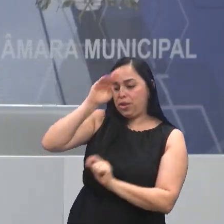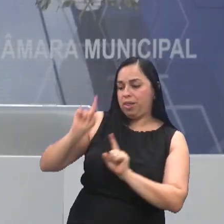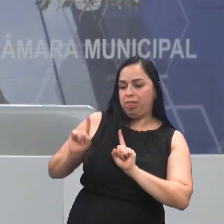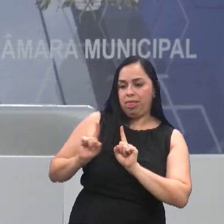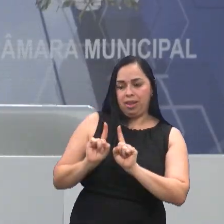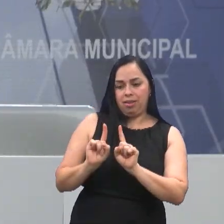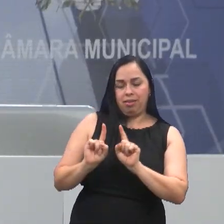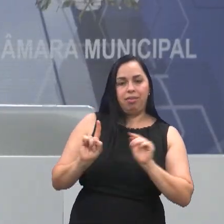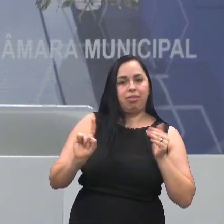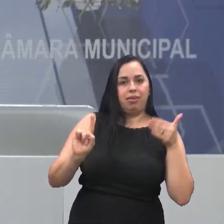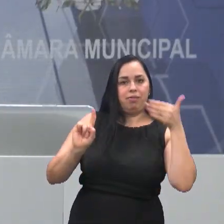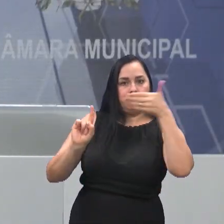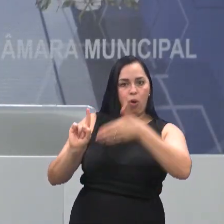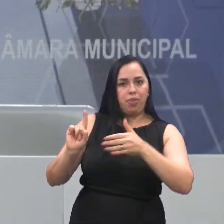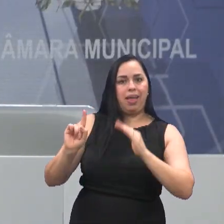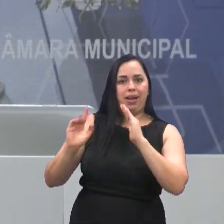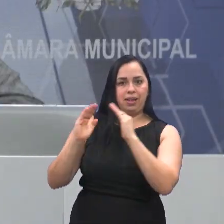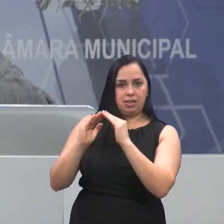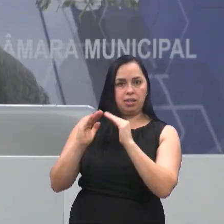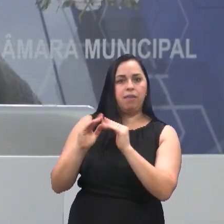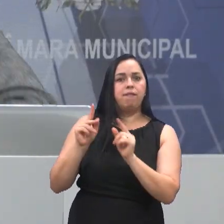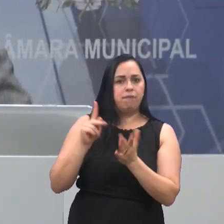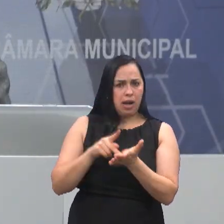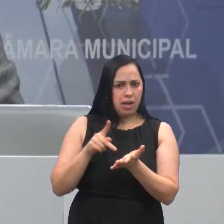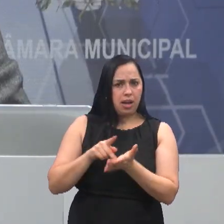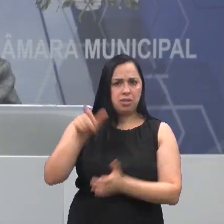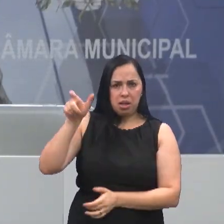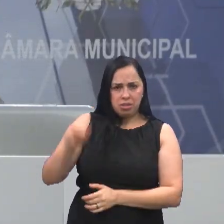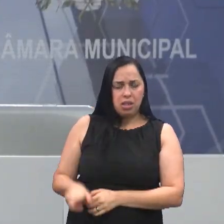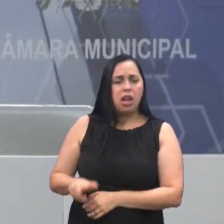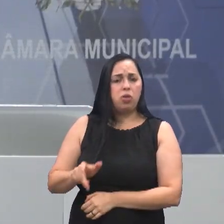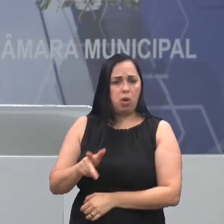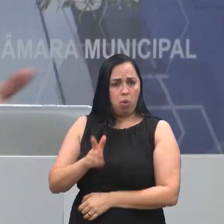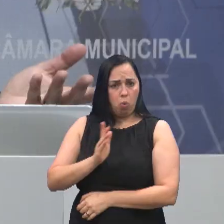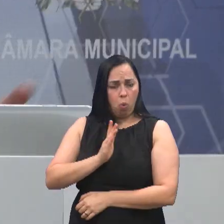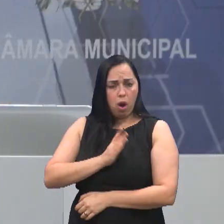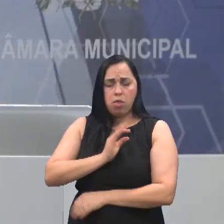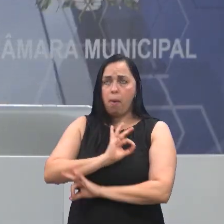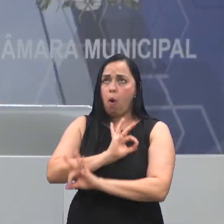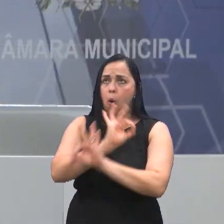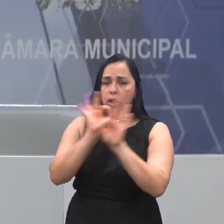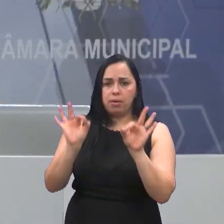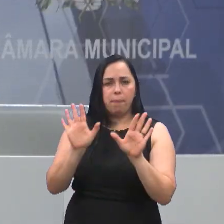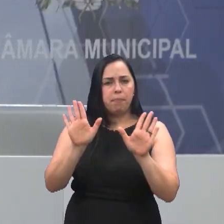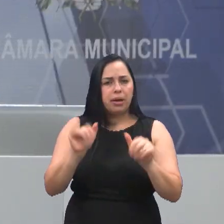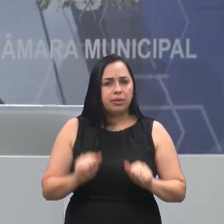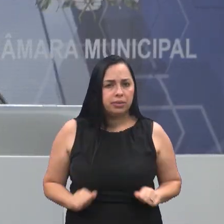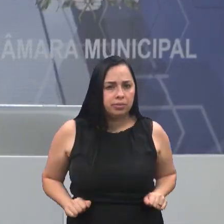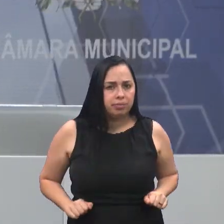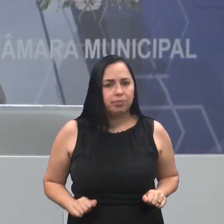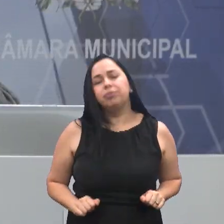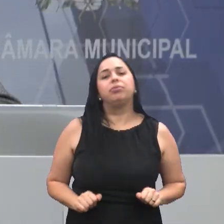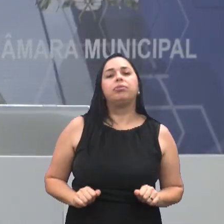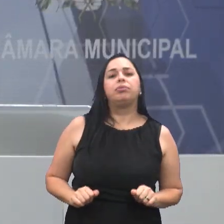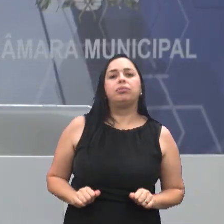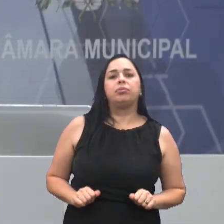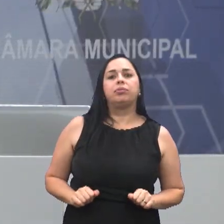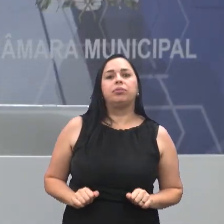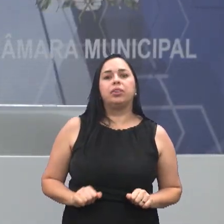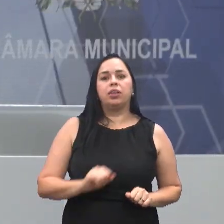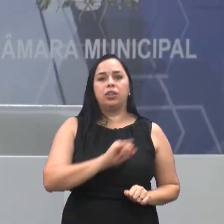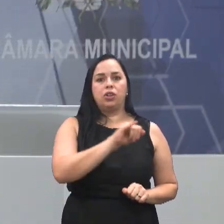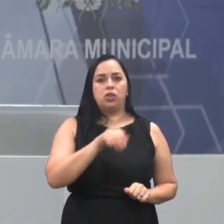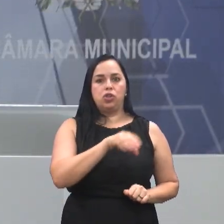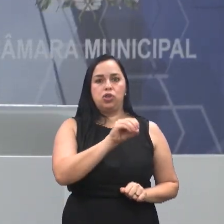casa dele. E realmente o presidente Bolsonaro é um homem de bom coração. Mas eu termino dizendo o seguinte, Joyce Hasselmann tem foto